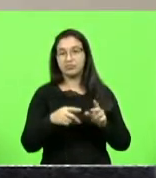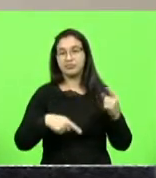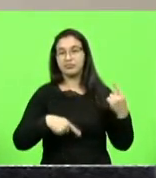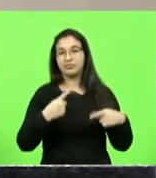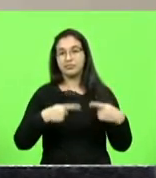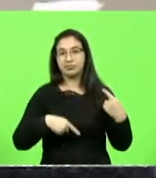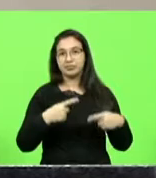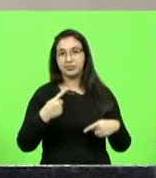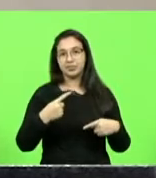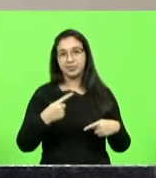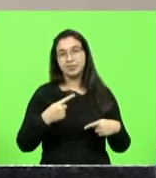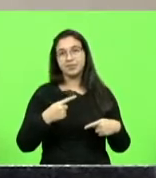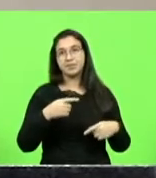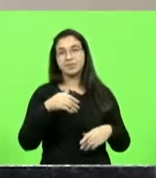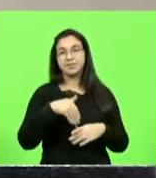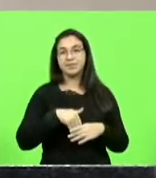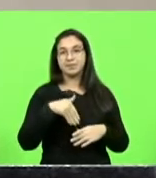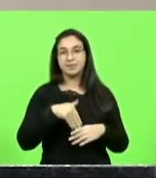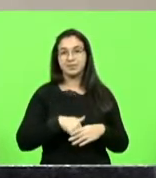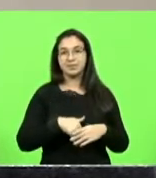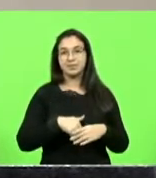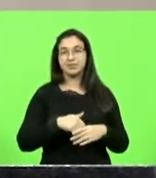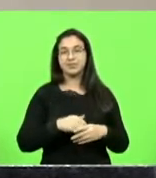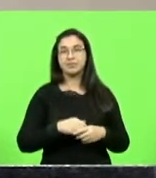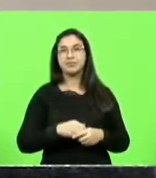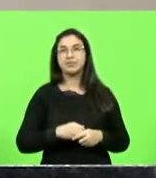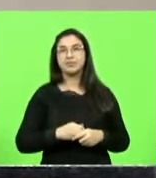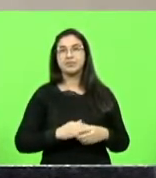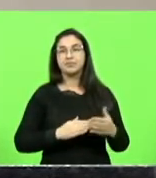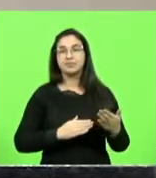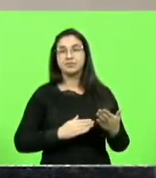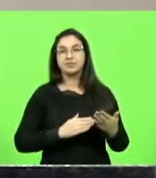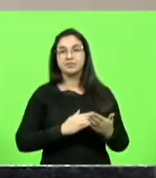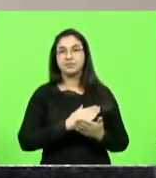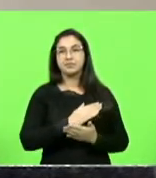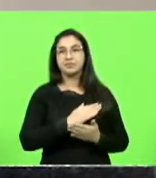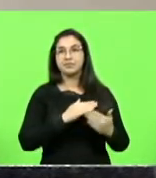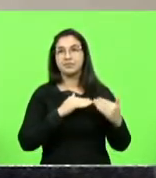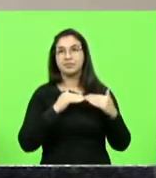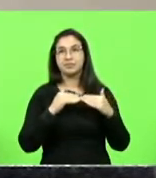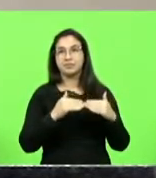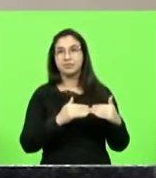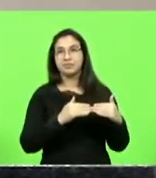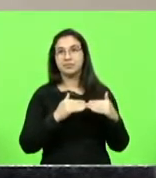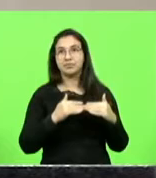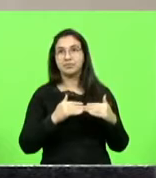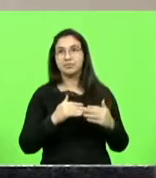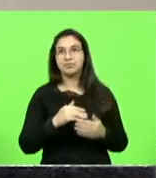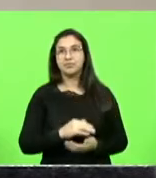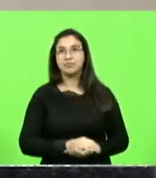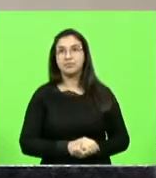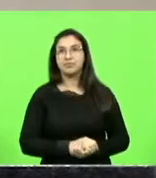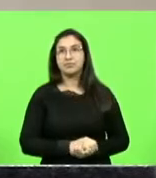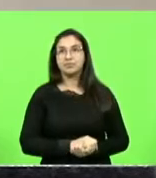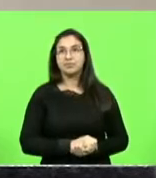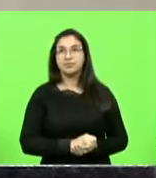havendo quem queira discutir, em votação. Deputados que aprovam, permaneçam como se encontra. Aprovado por unanimidade.